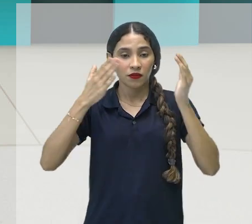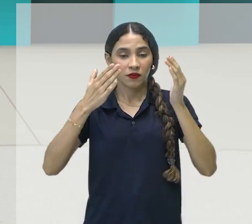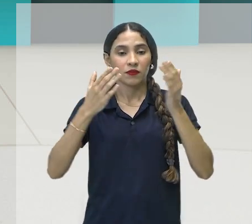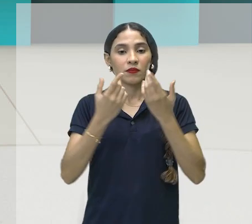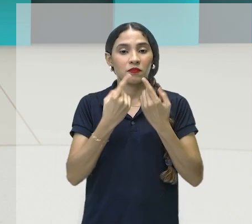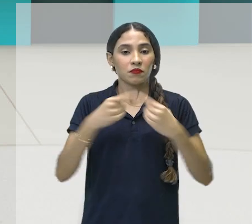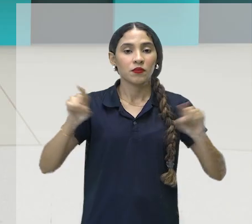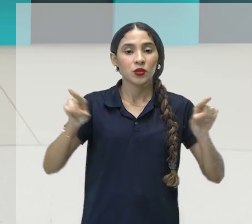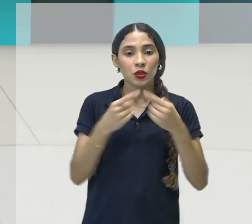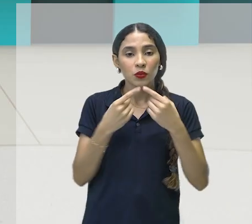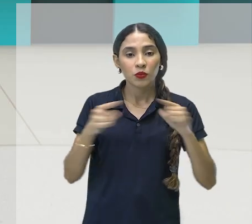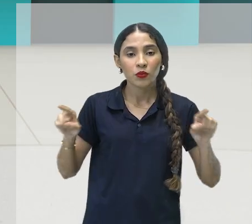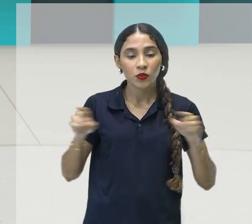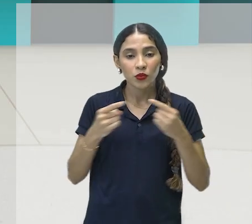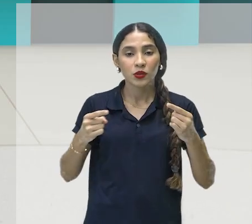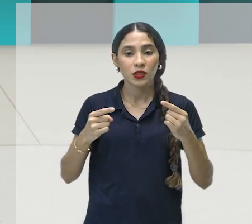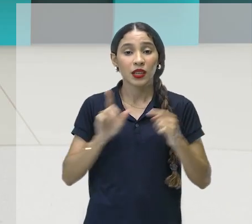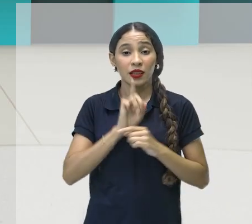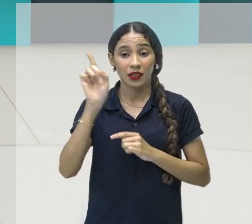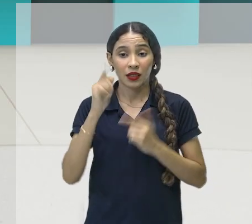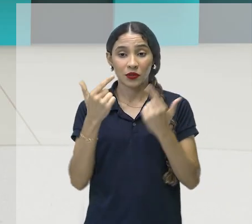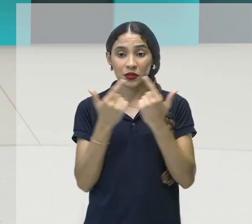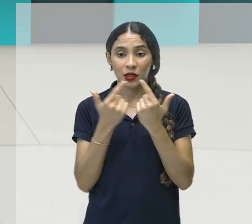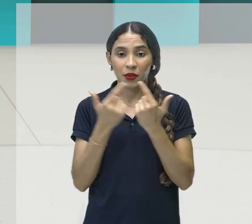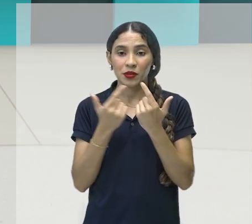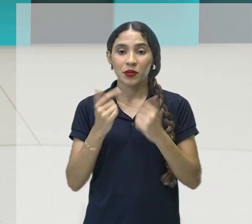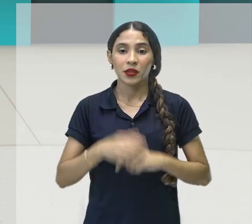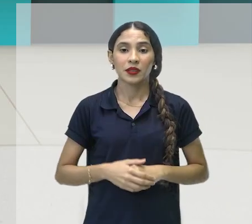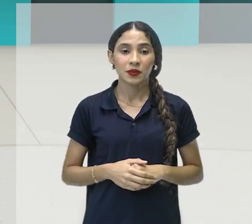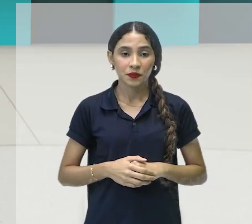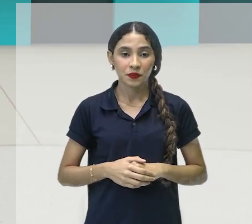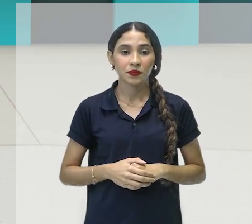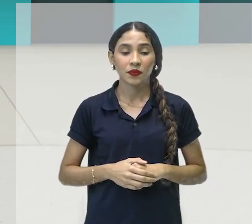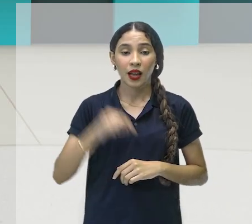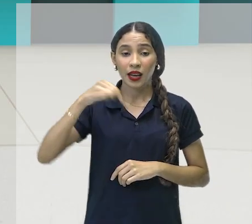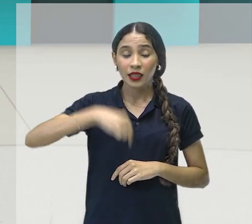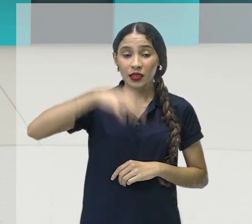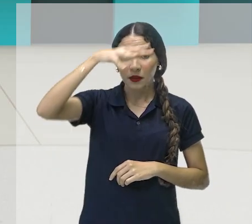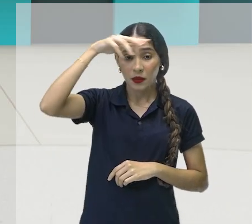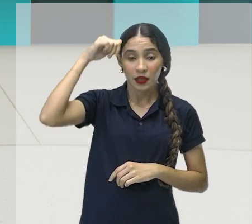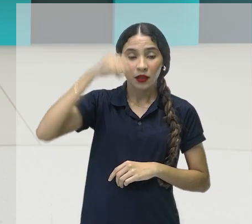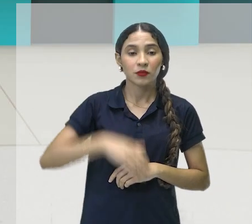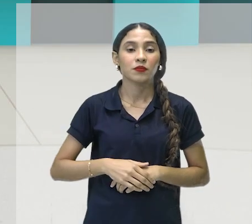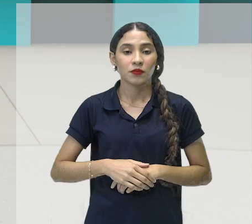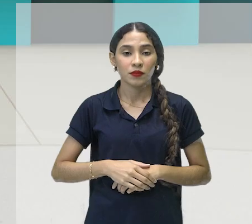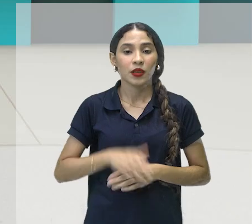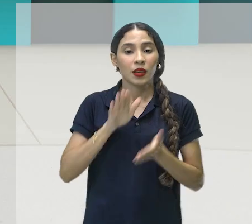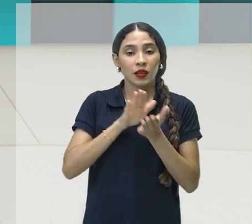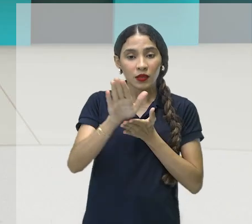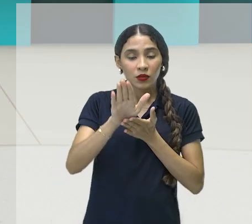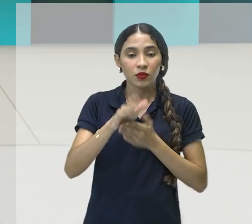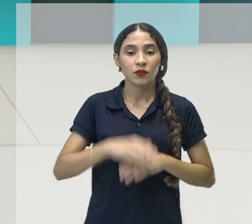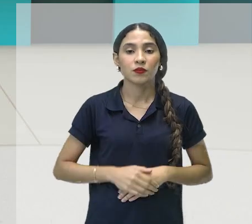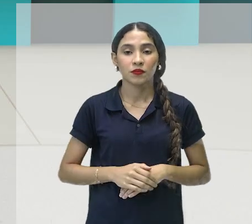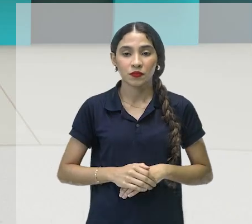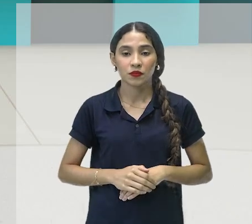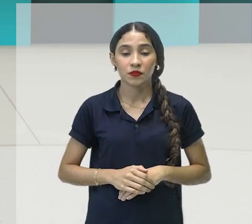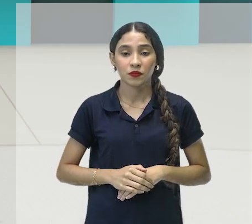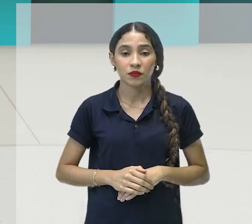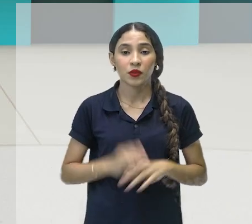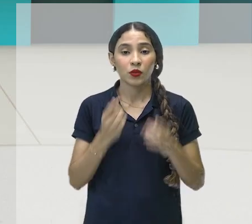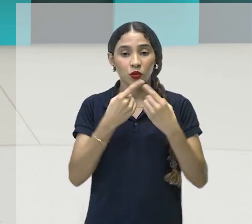a realizar um espetáculo musical no Teatro Amazonas, em Manaus, onde lançou o